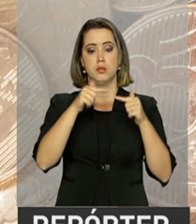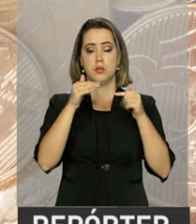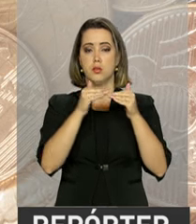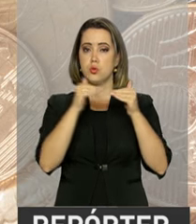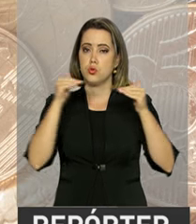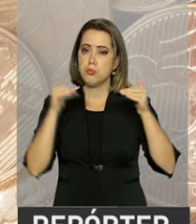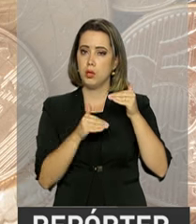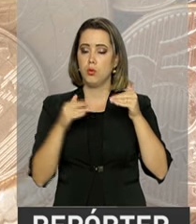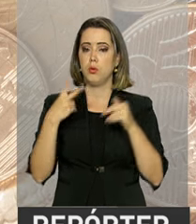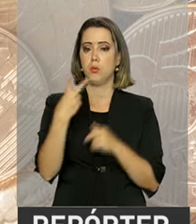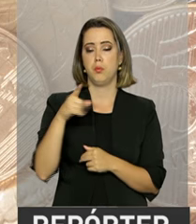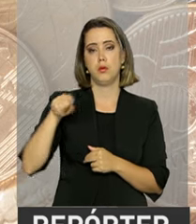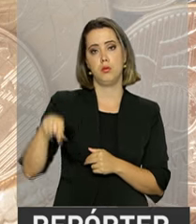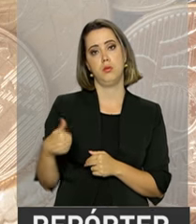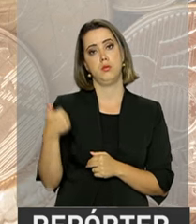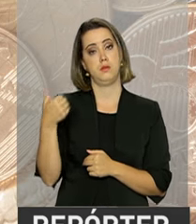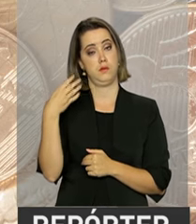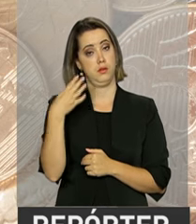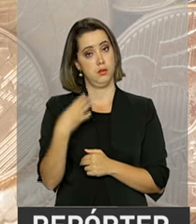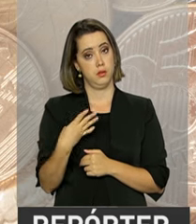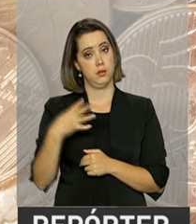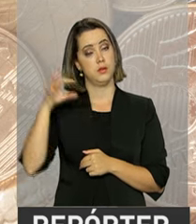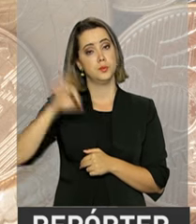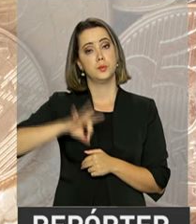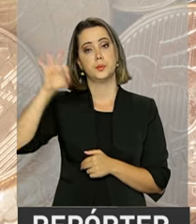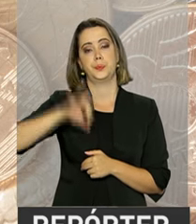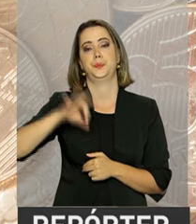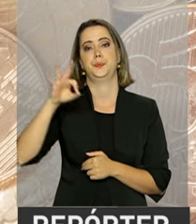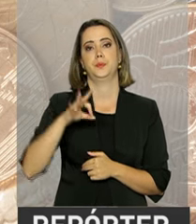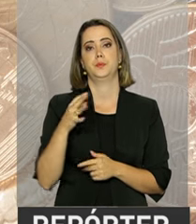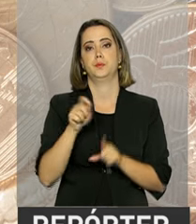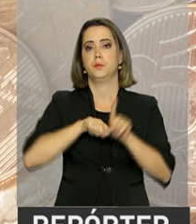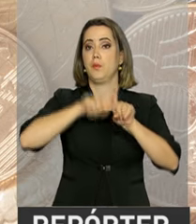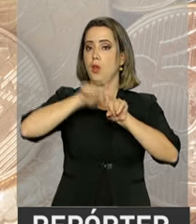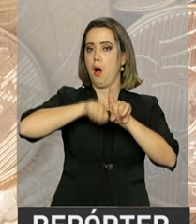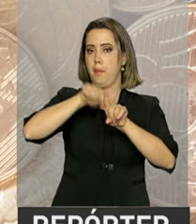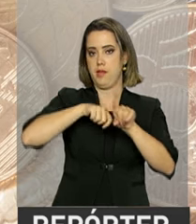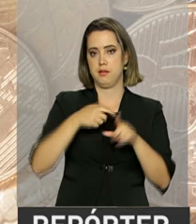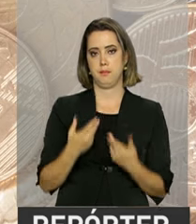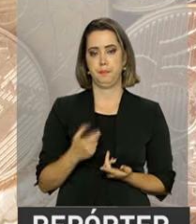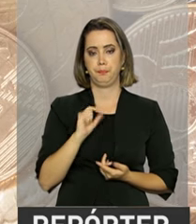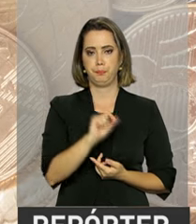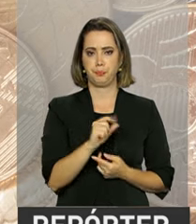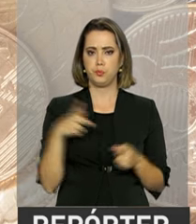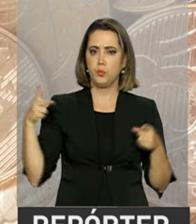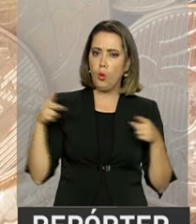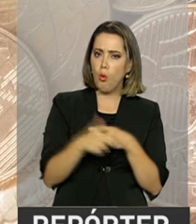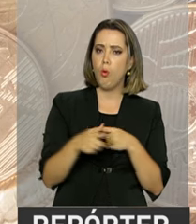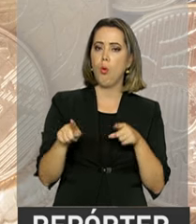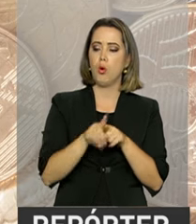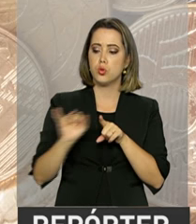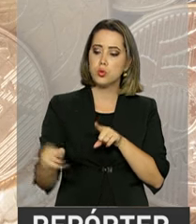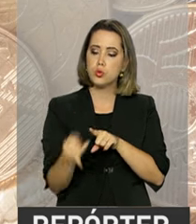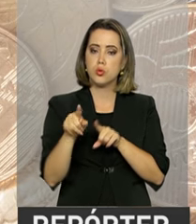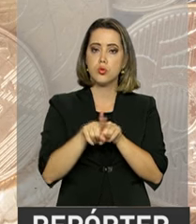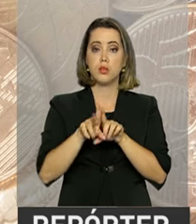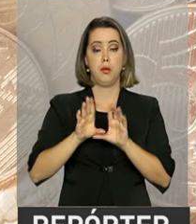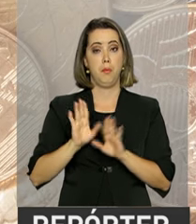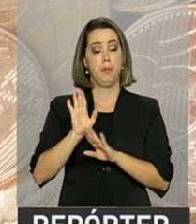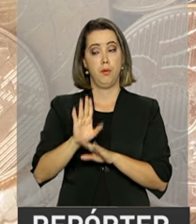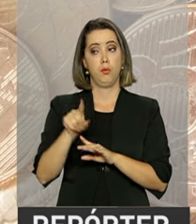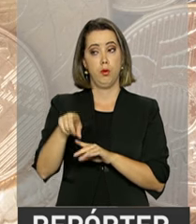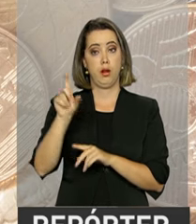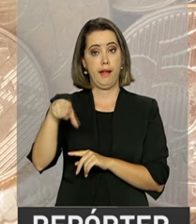de 2,34 por cento para 2,14 por cento o corte também vale para o cartão de crédito